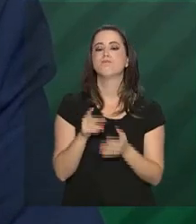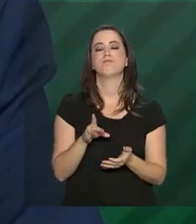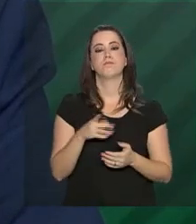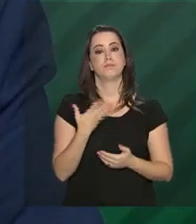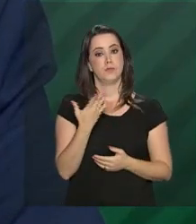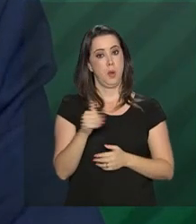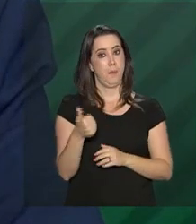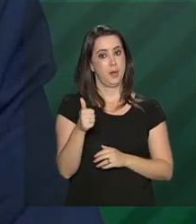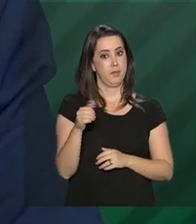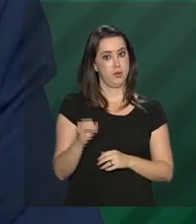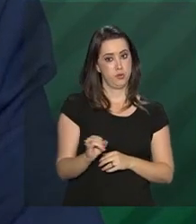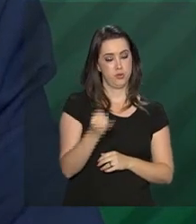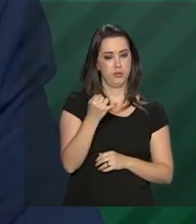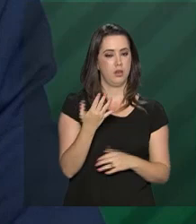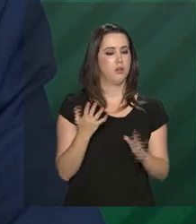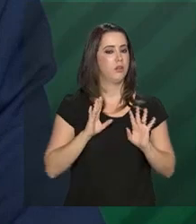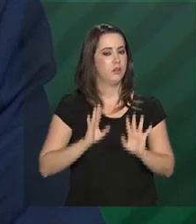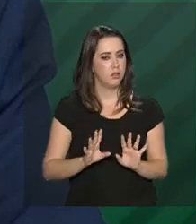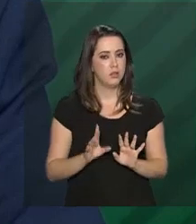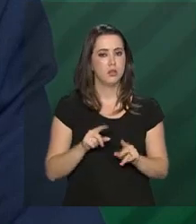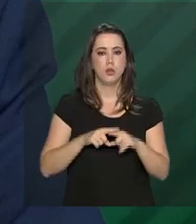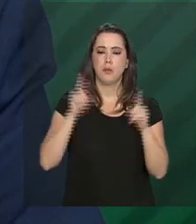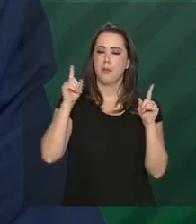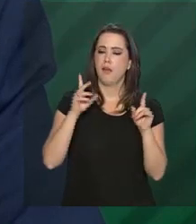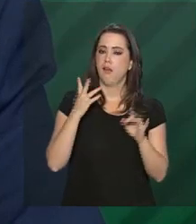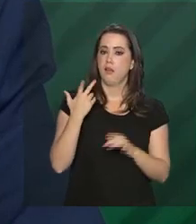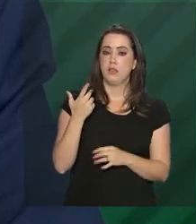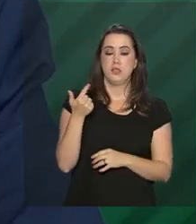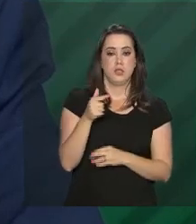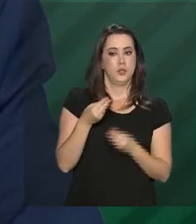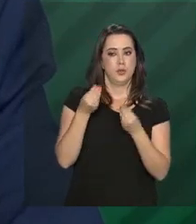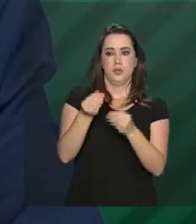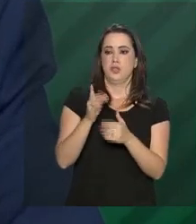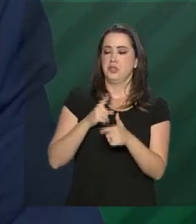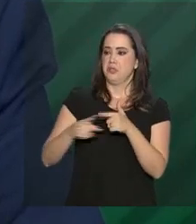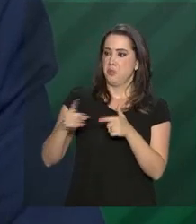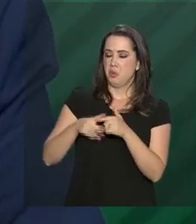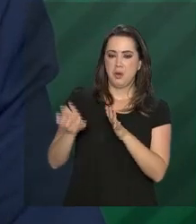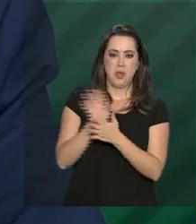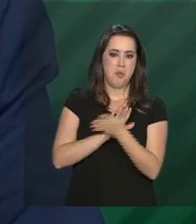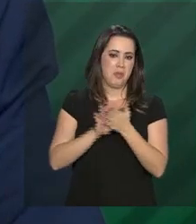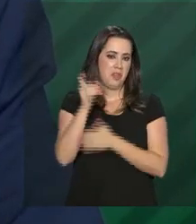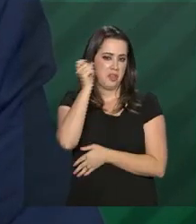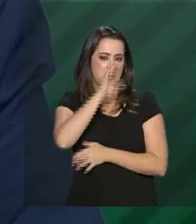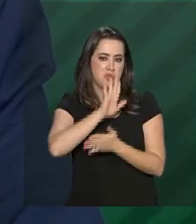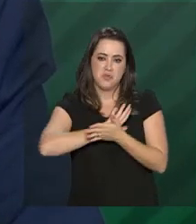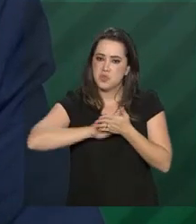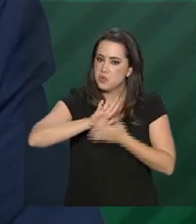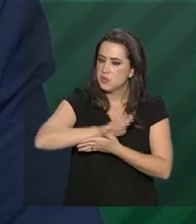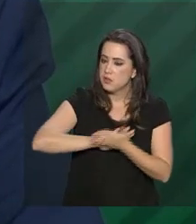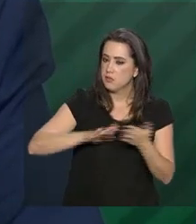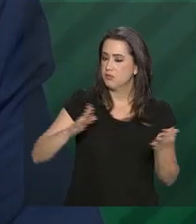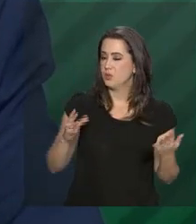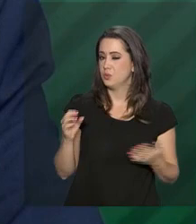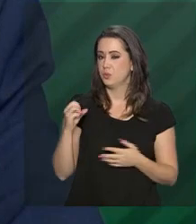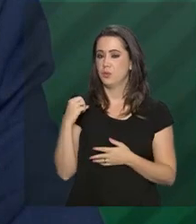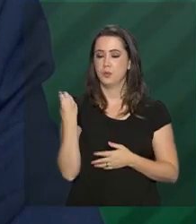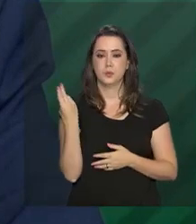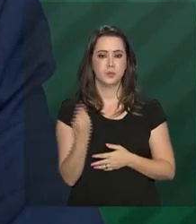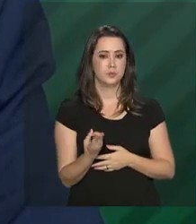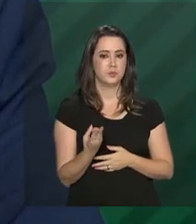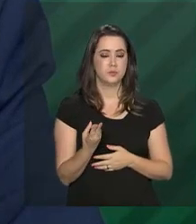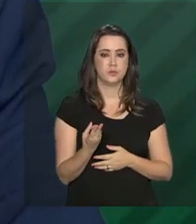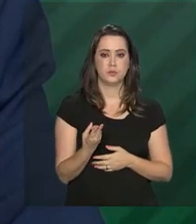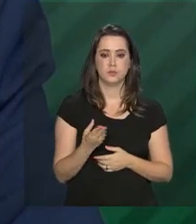1º sem que isso traga maiores constrangimentos dificuldades o o